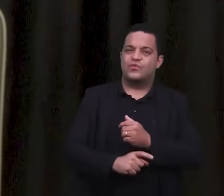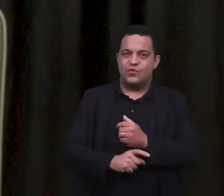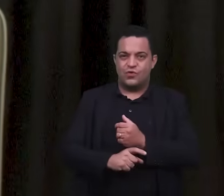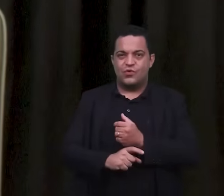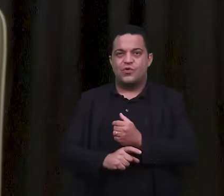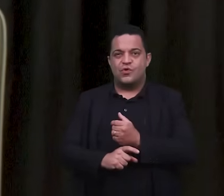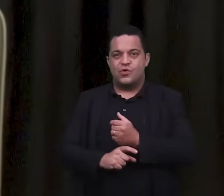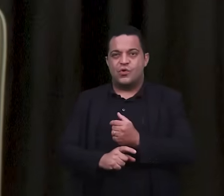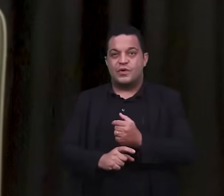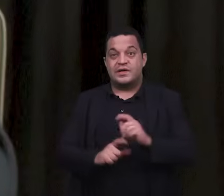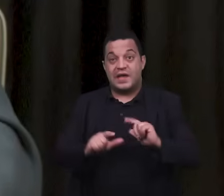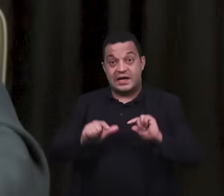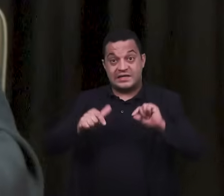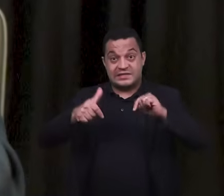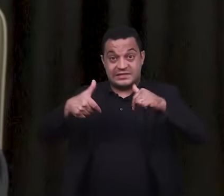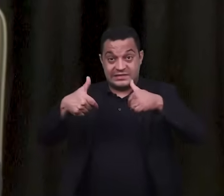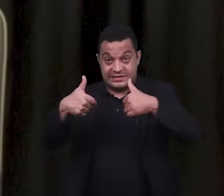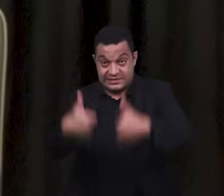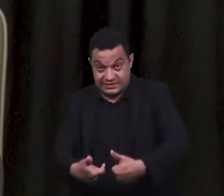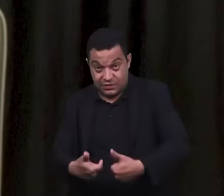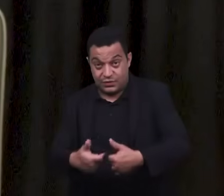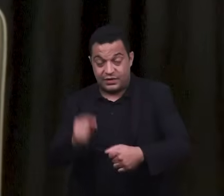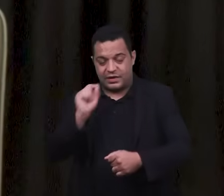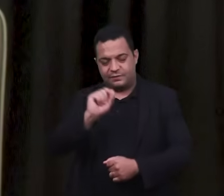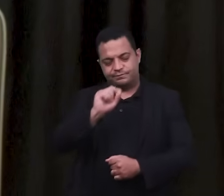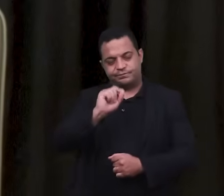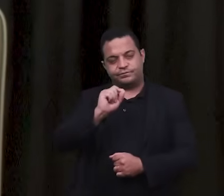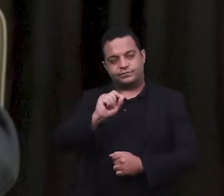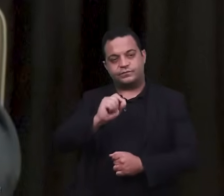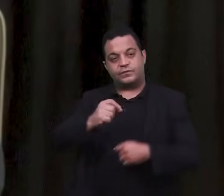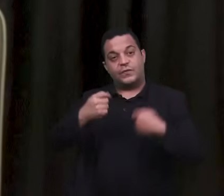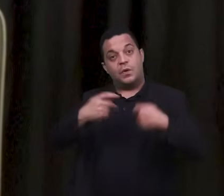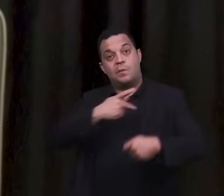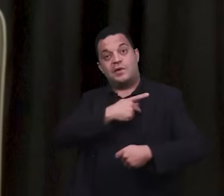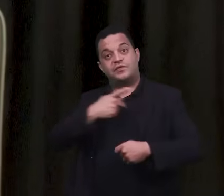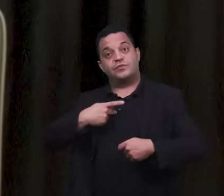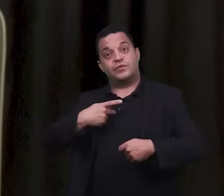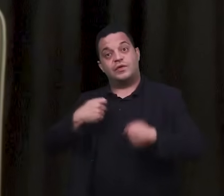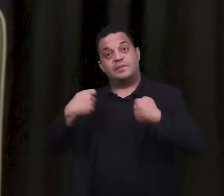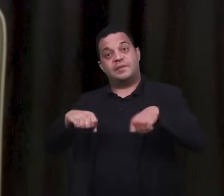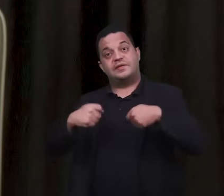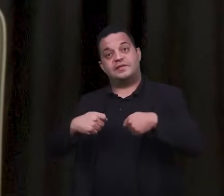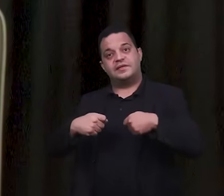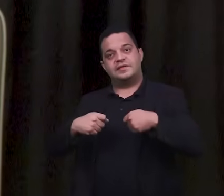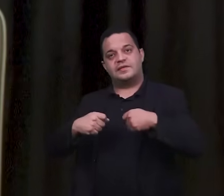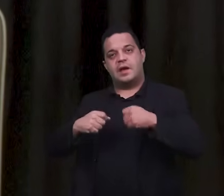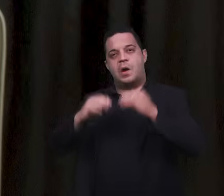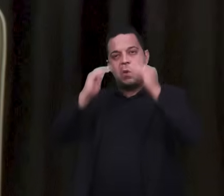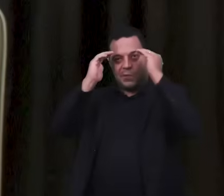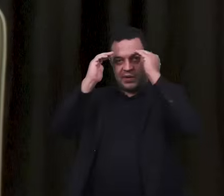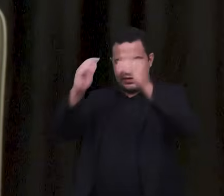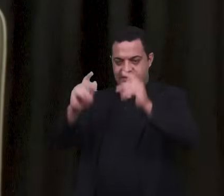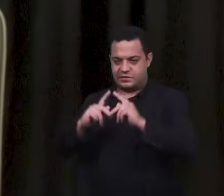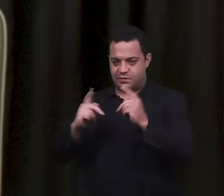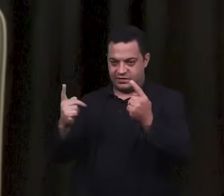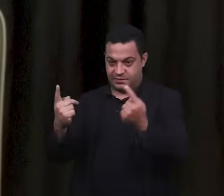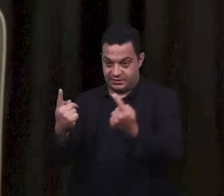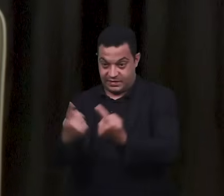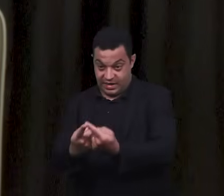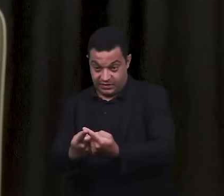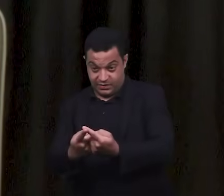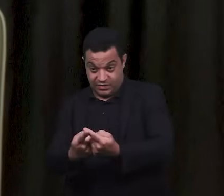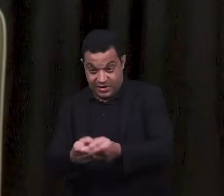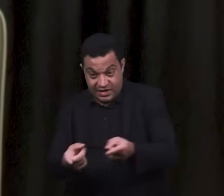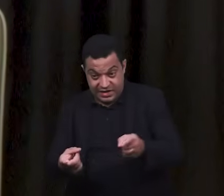de sujeição do pastor à ordenação, ao corpo que o ordenou, né? Isso. E que, na verdade, isso reflete para a